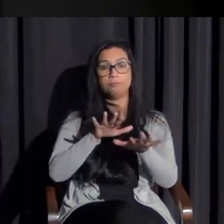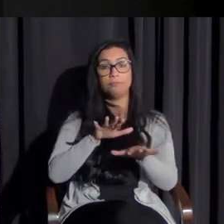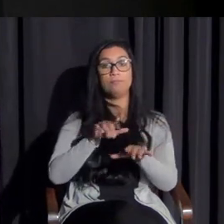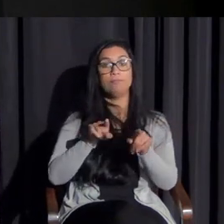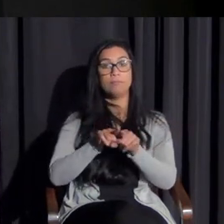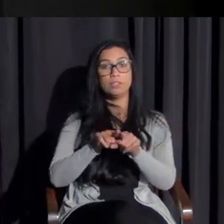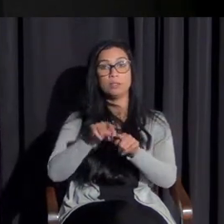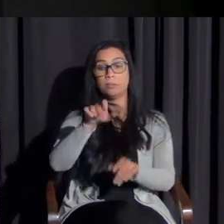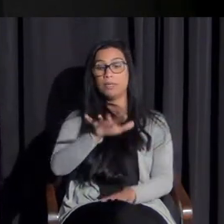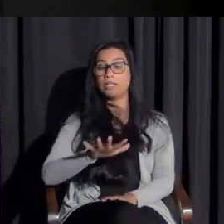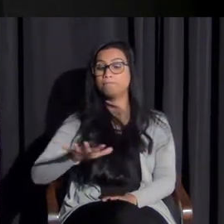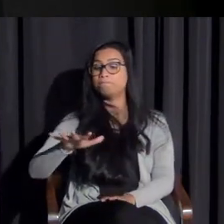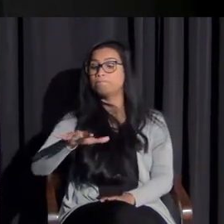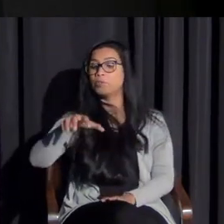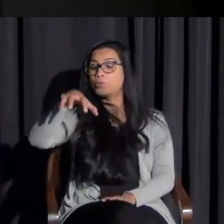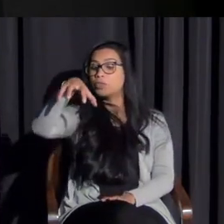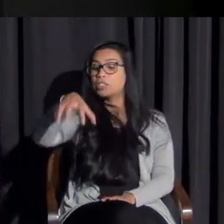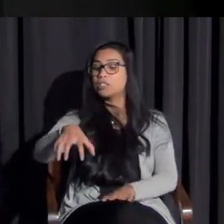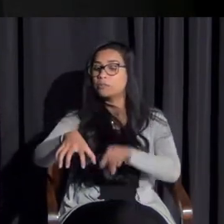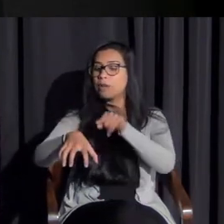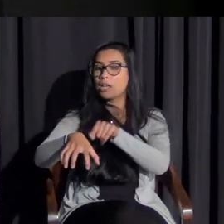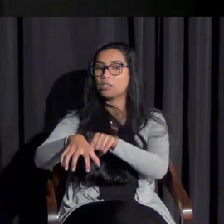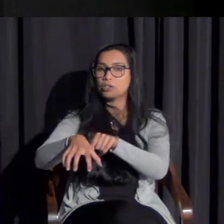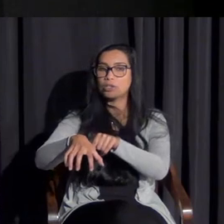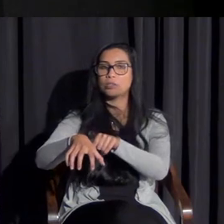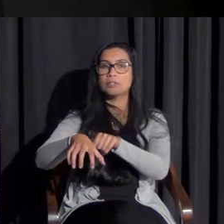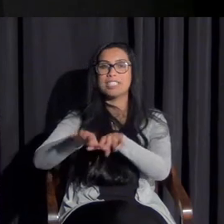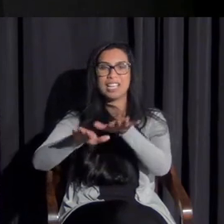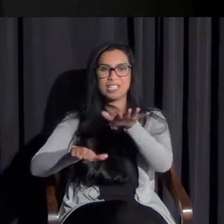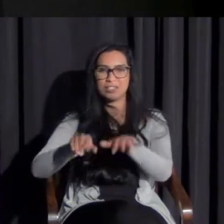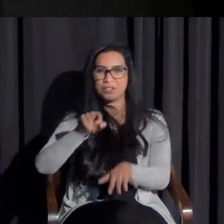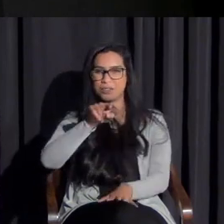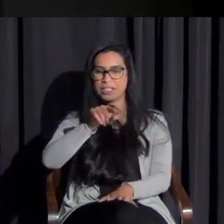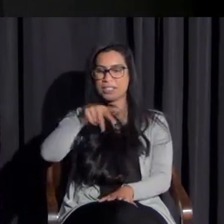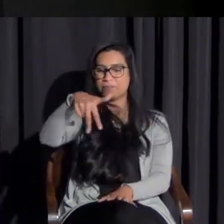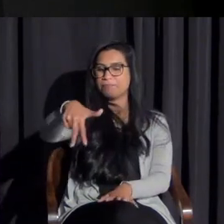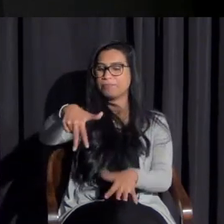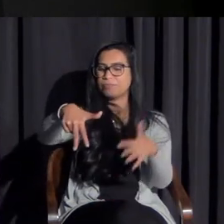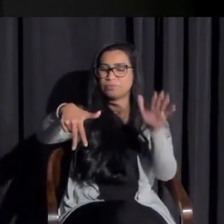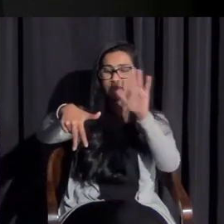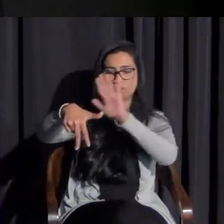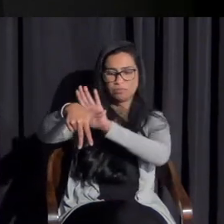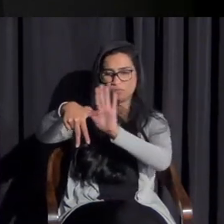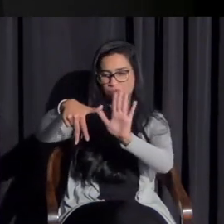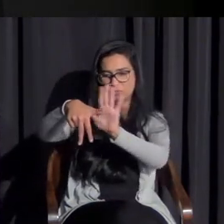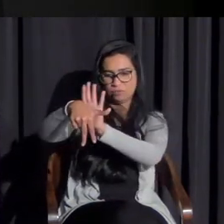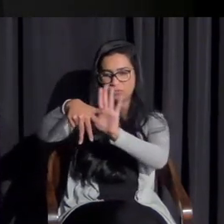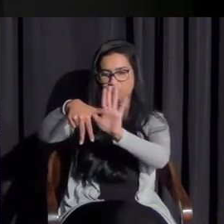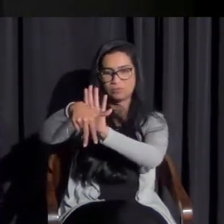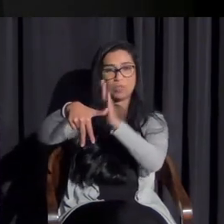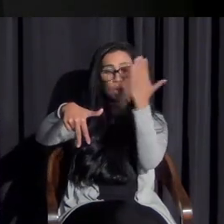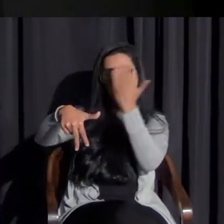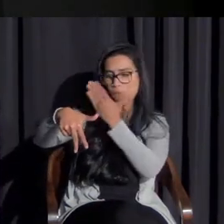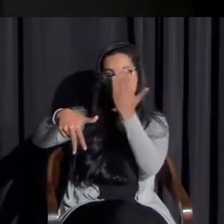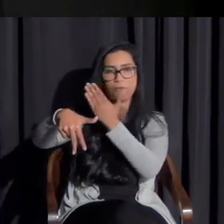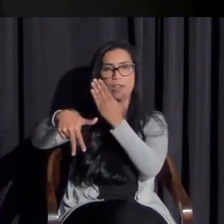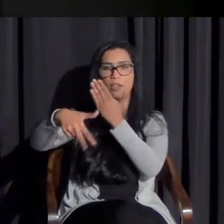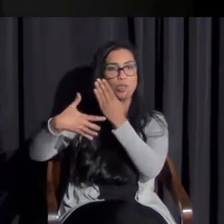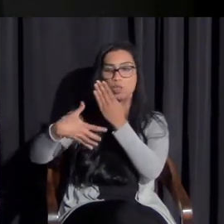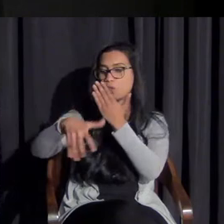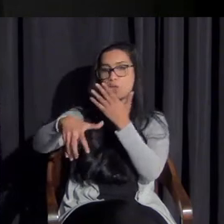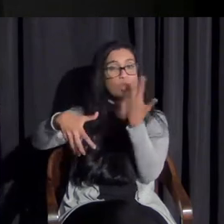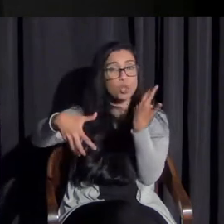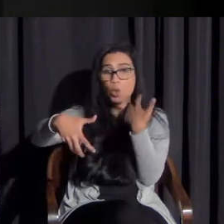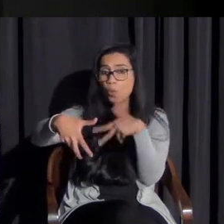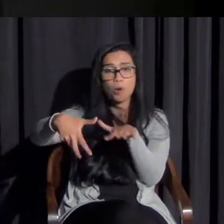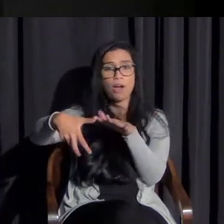das travessias, esse território das invisibilidades, né, e esse território que, por vezes, não